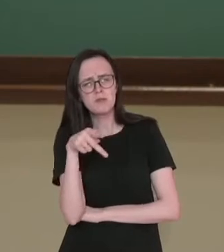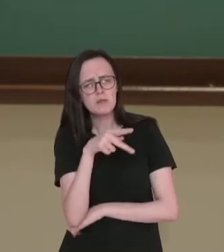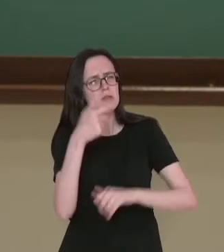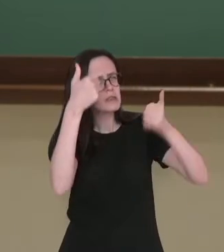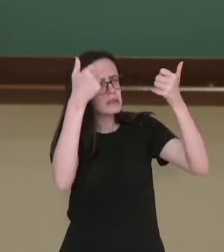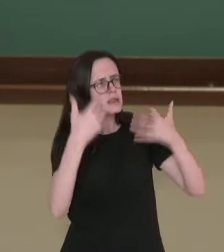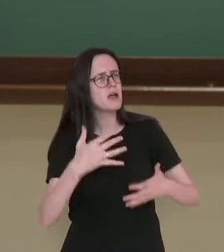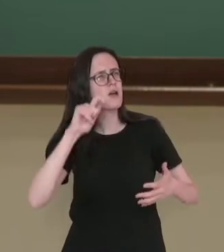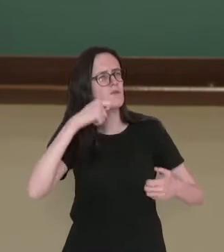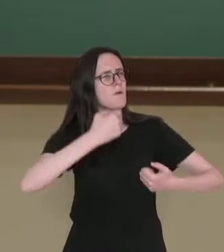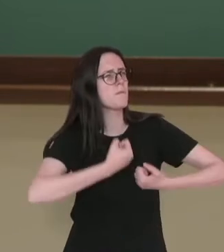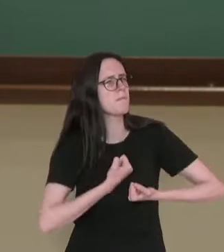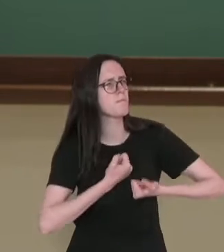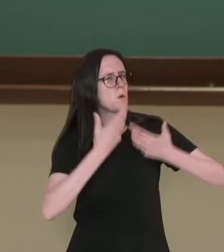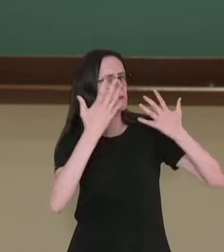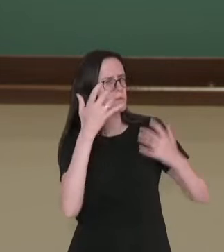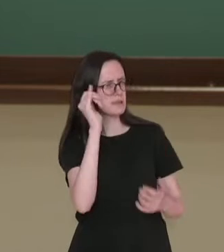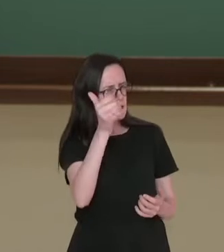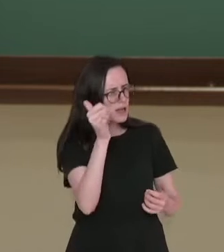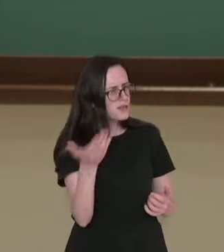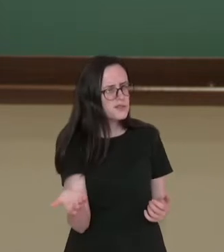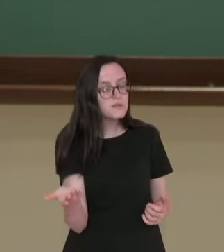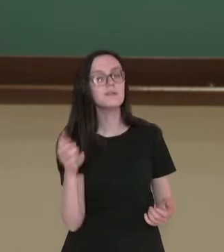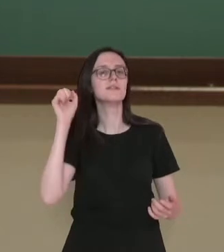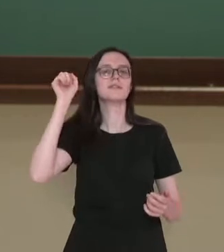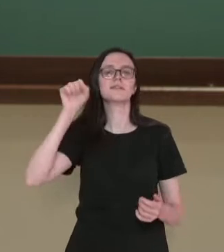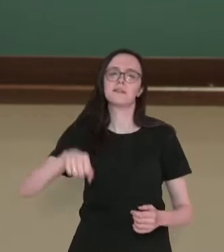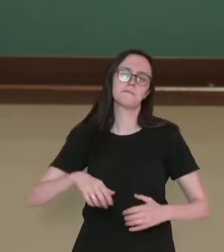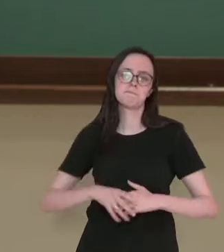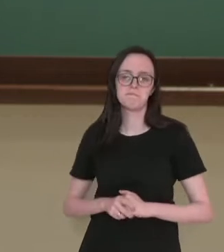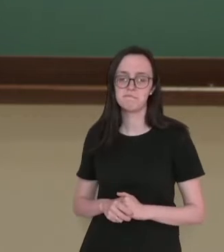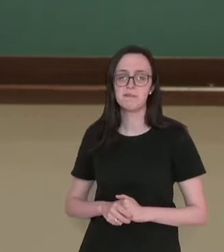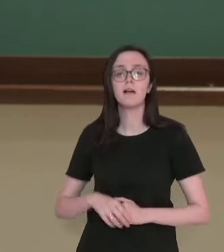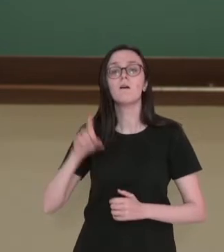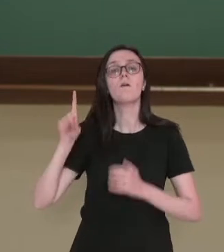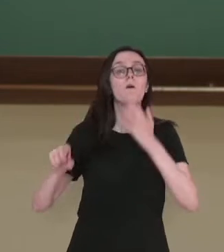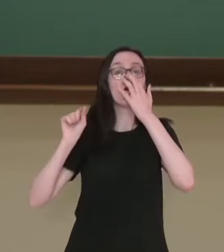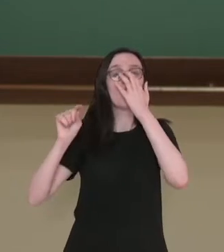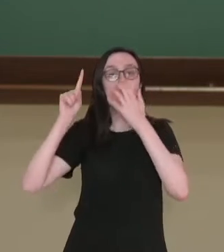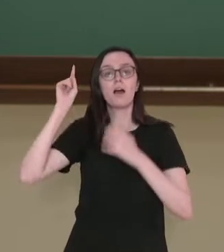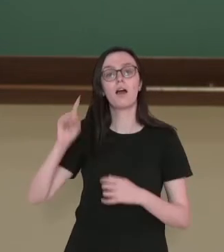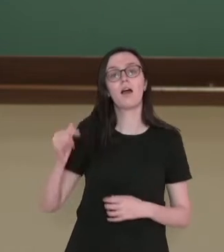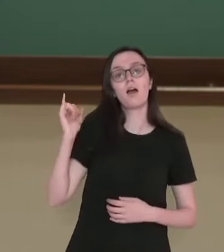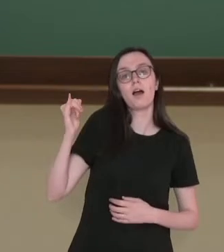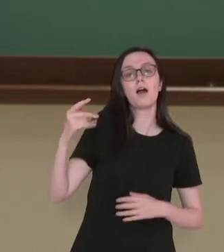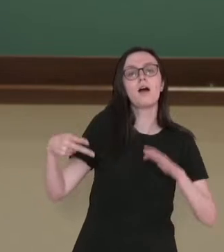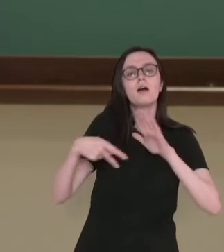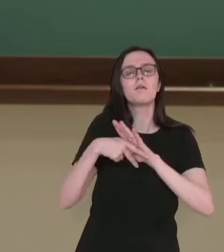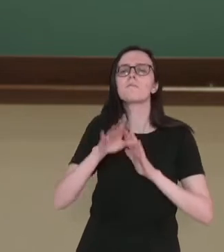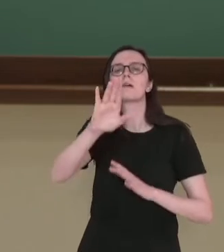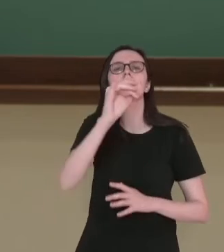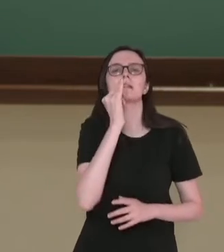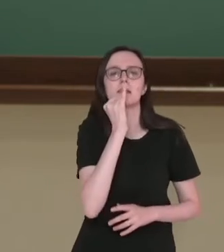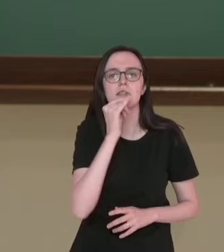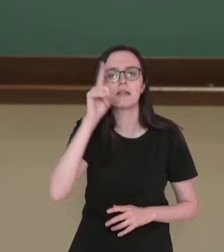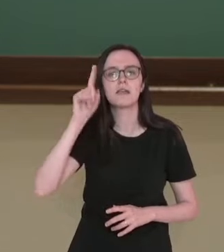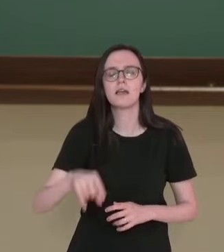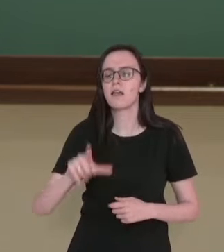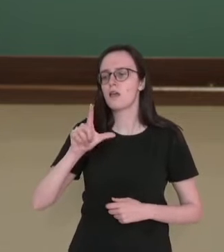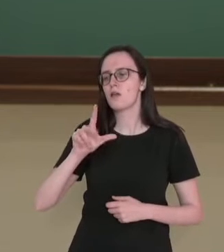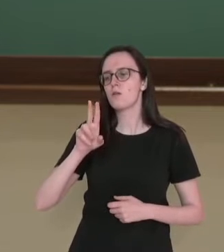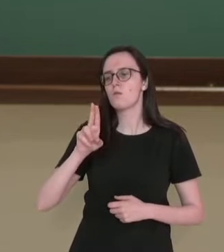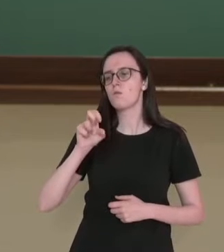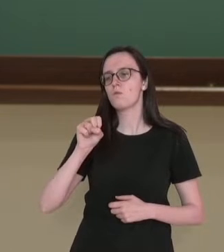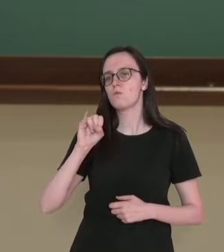de um poema narrativo? Sim, são os chamados poemas épicos, como por exemplo os Lusíadas